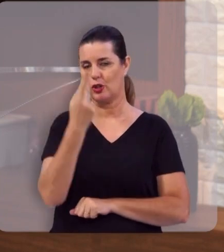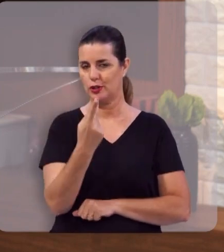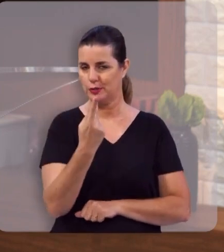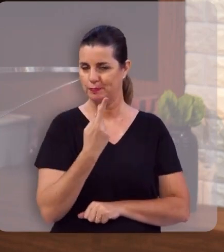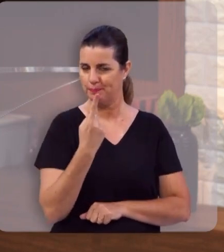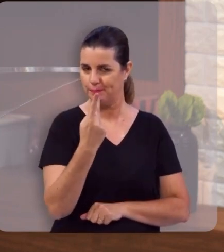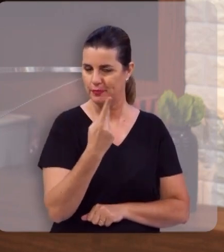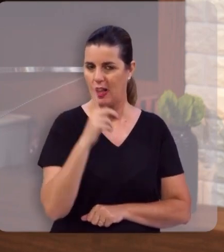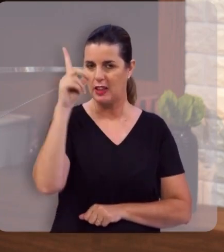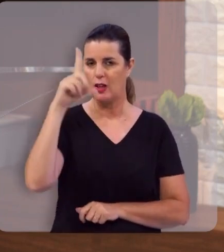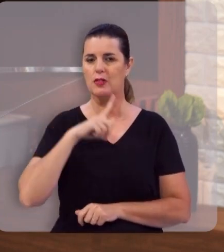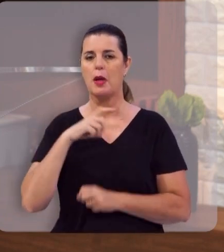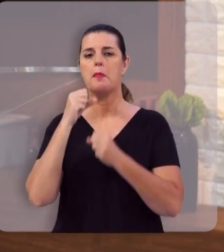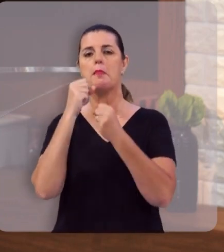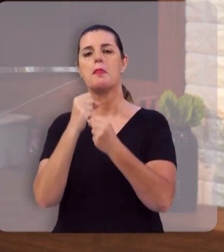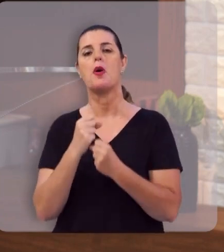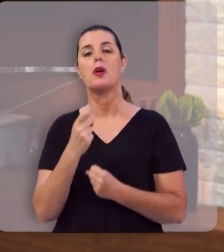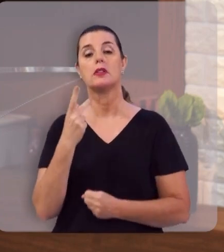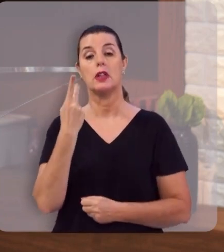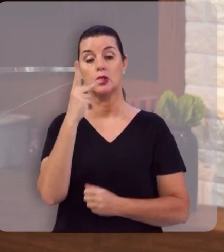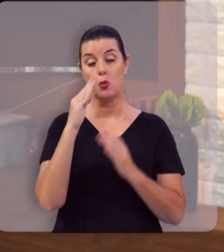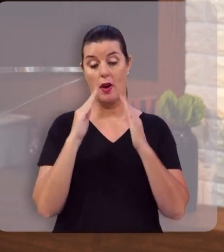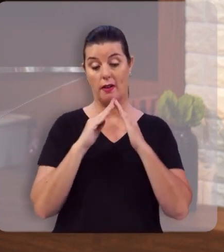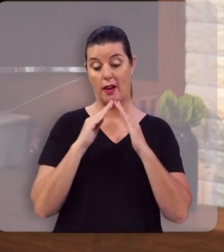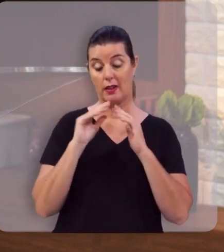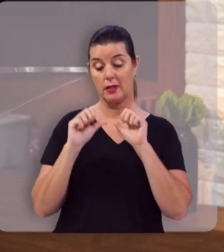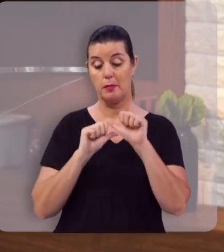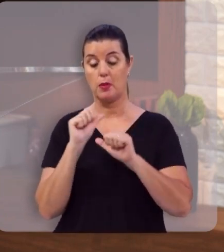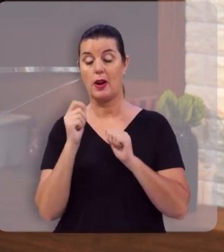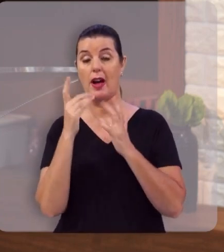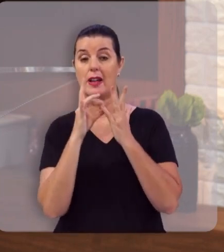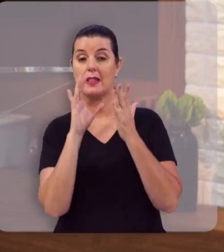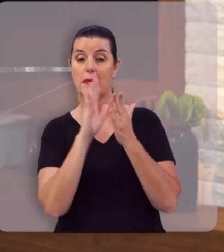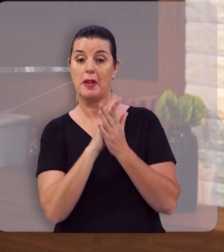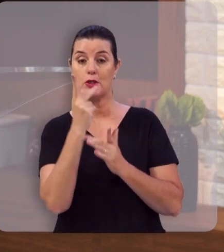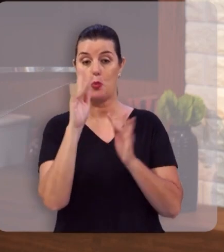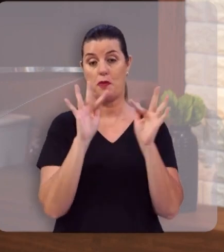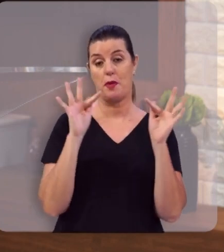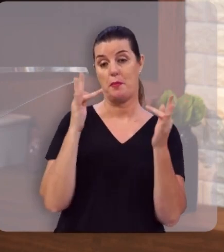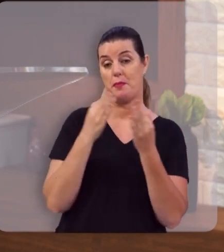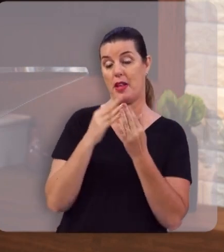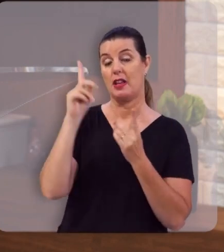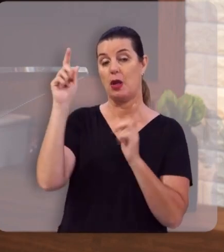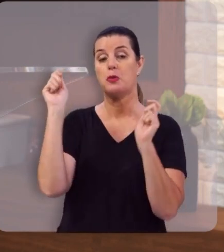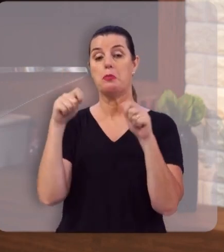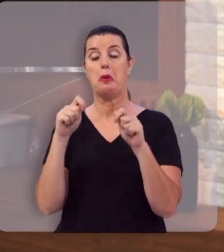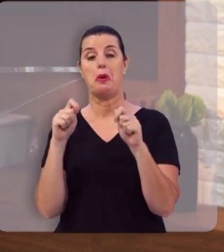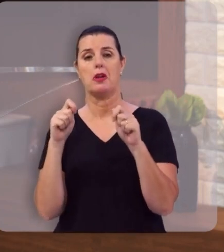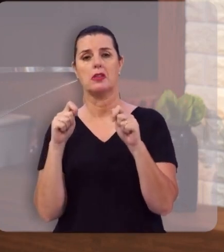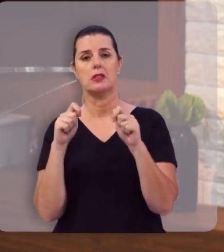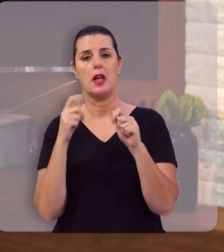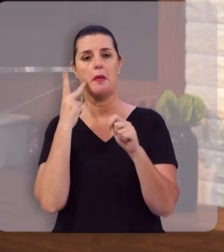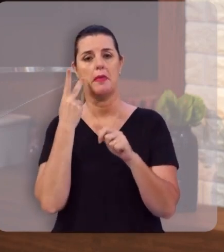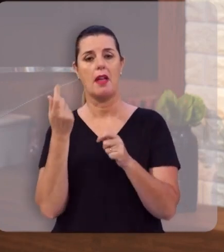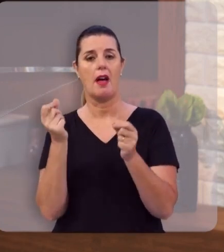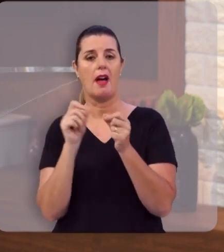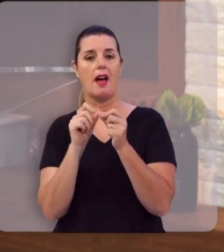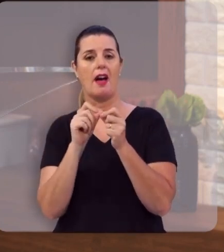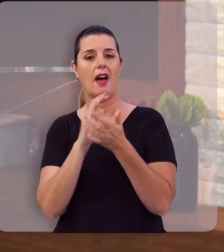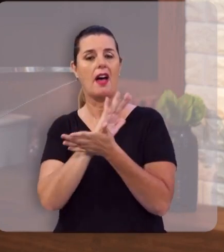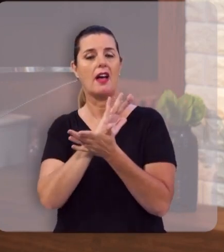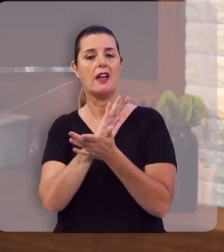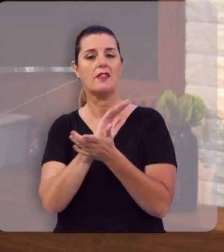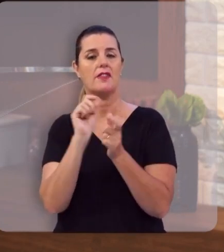a nossa sorte. Deus é poderoso para mudar a sua casa, o seu casamento, a sua família. Deus é poderoso para